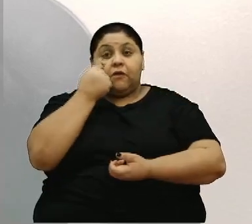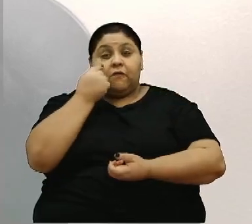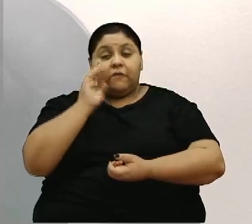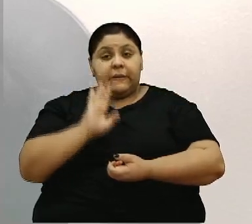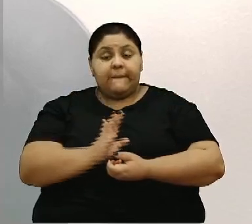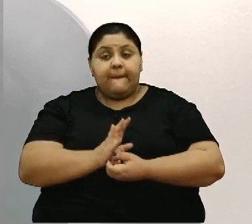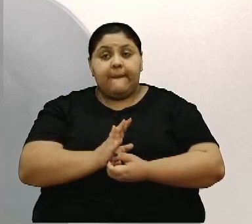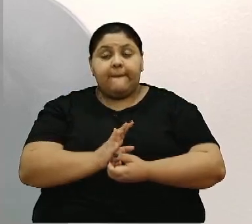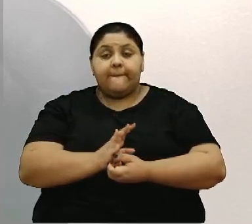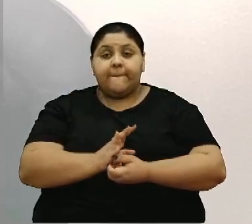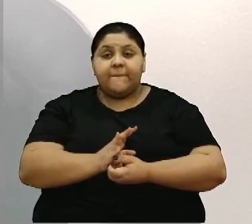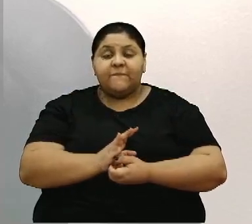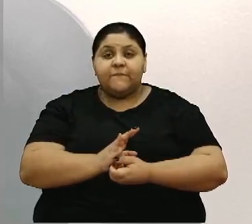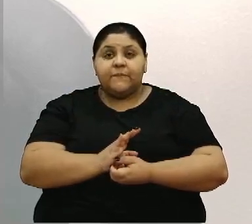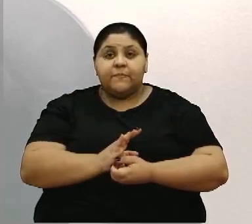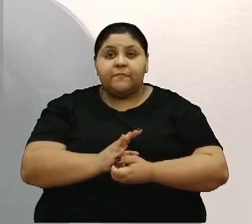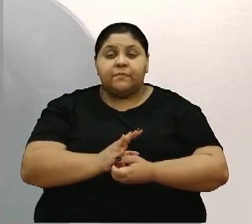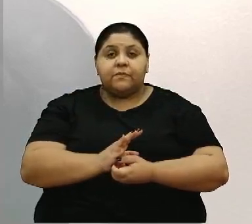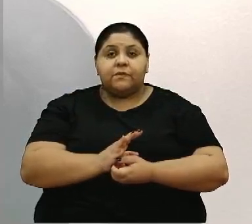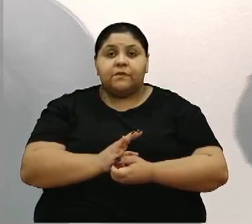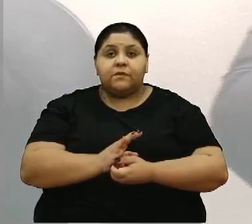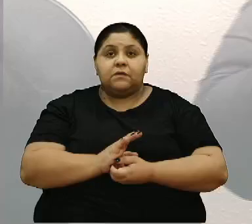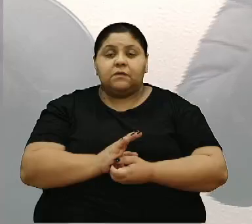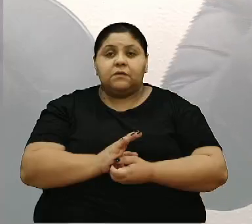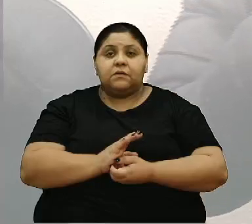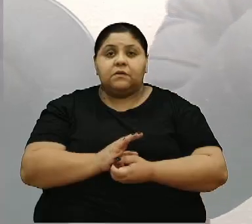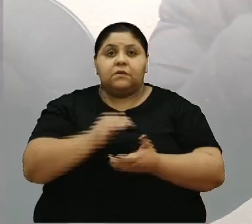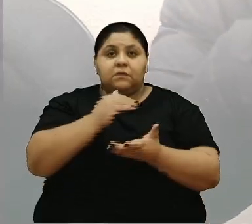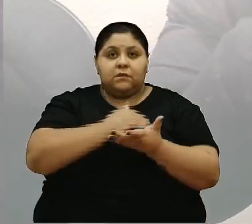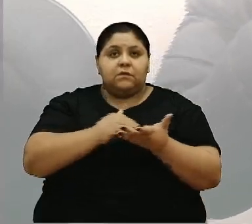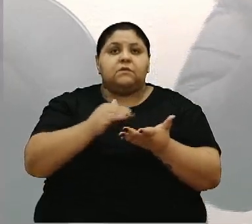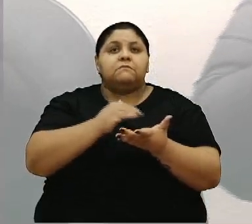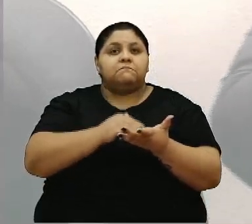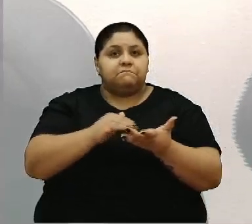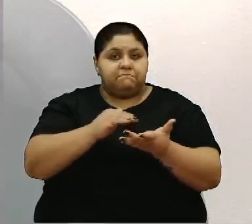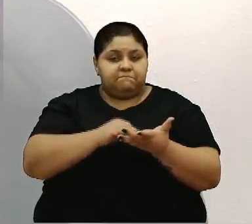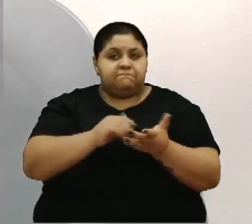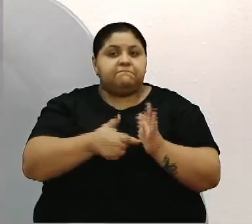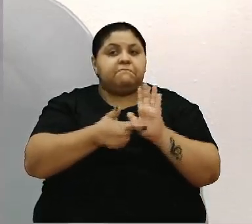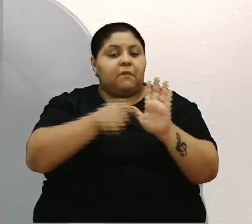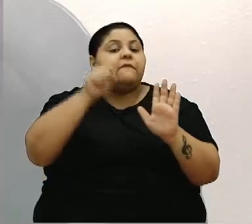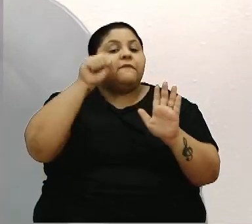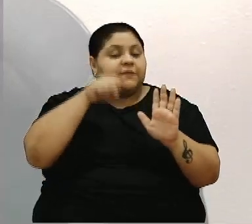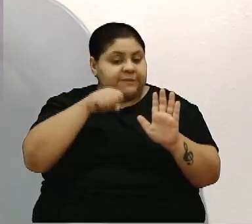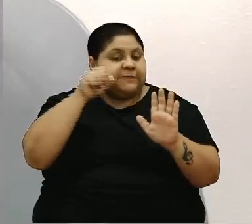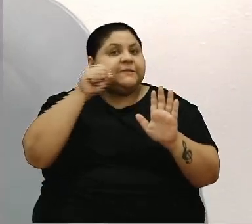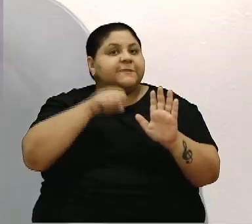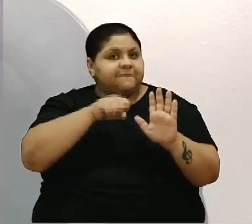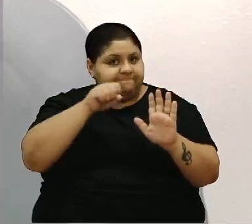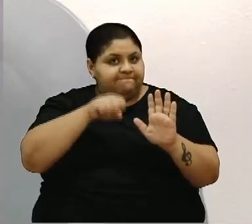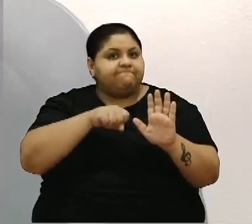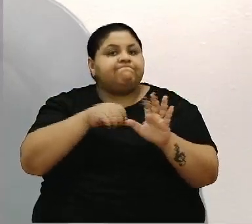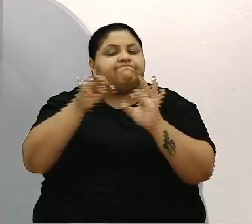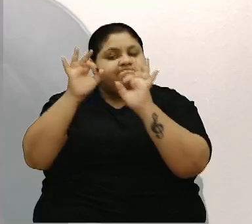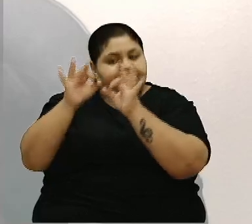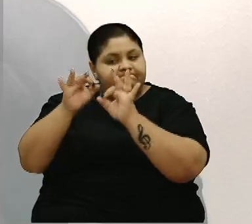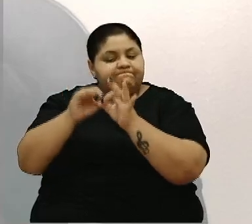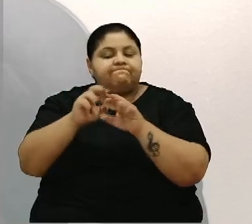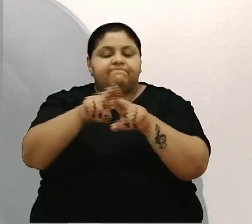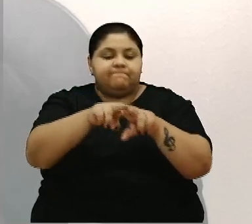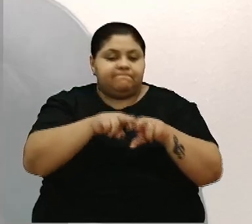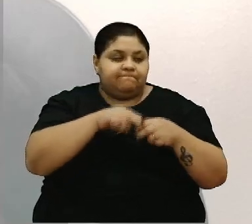pela sinalização da secretária com sim, com a cabeça, que foi isso que aconteceu. E por isso, secretária,